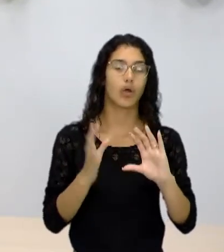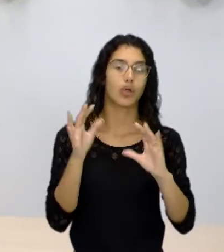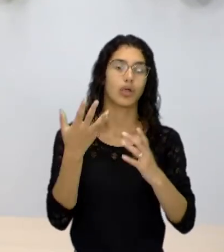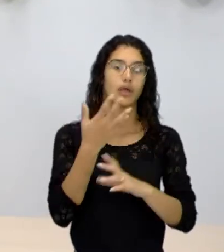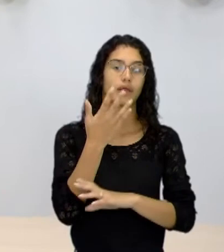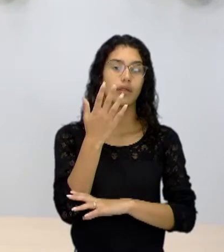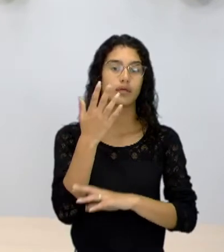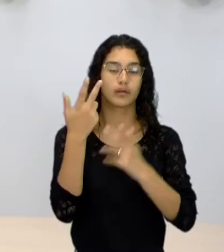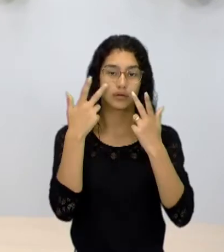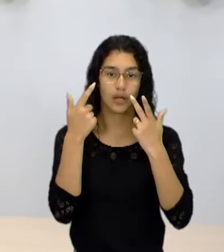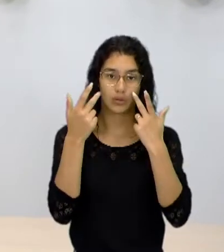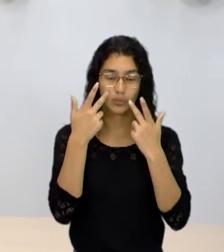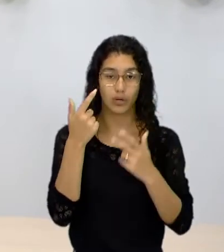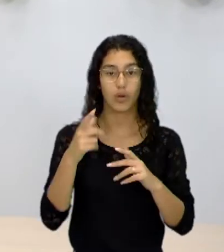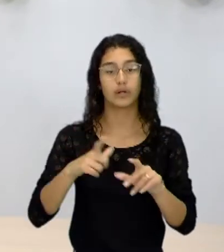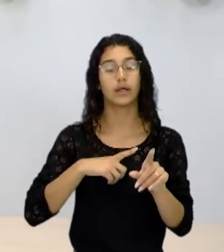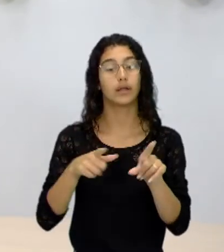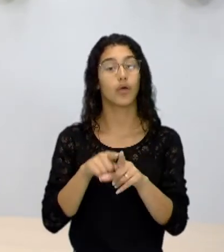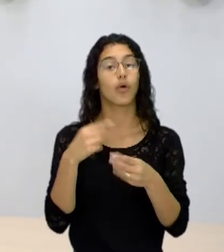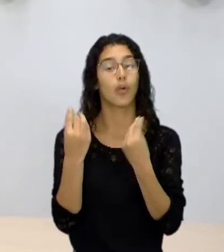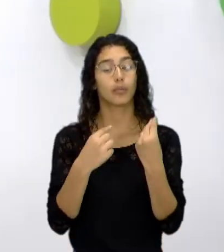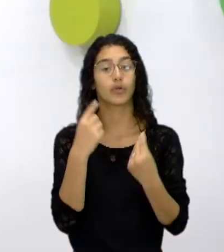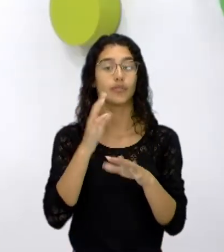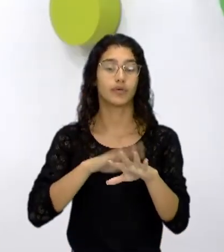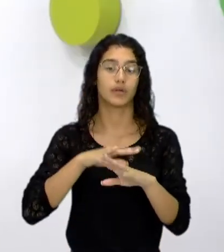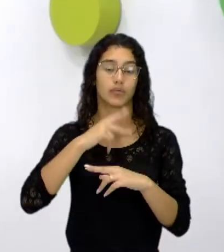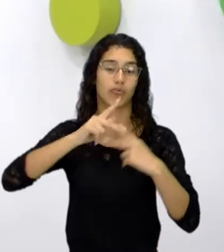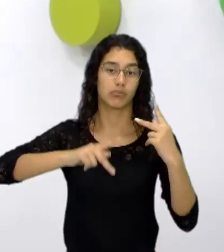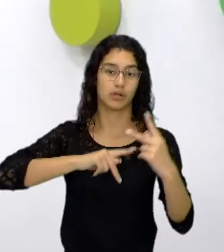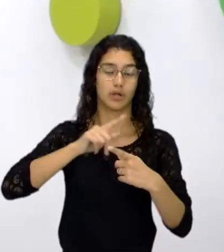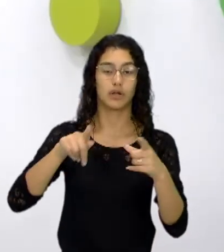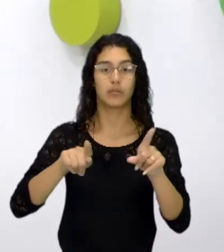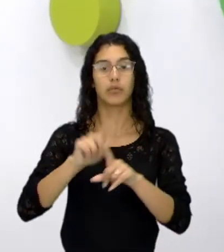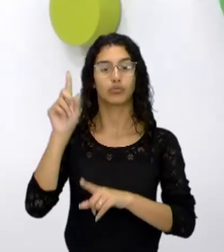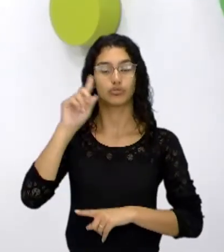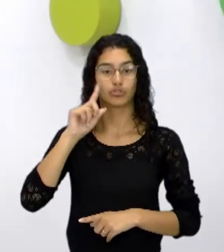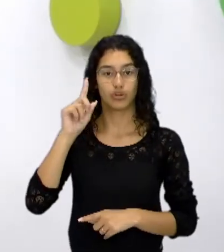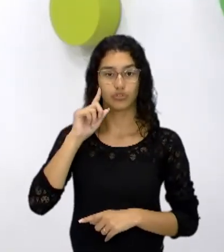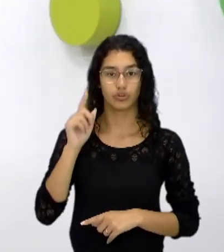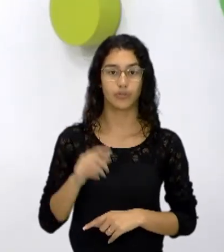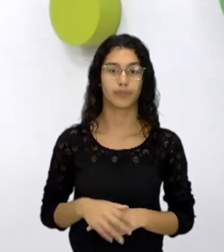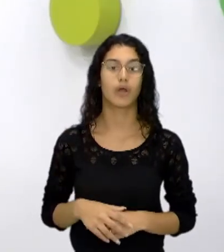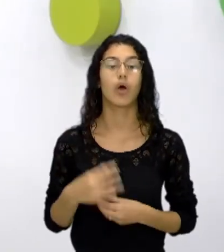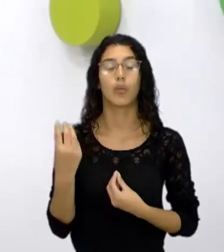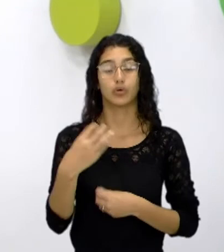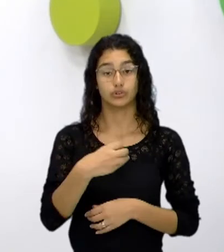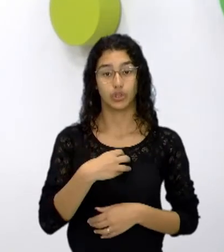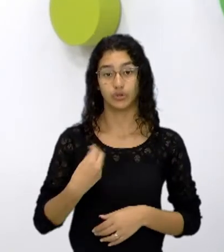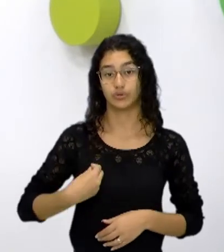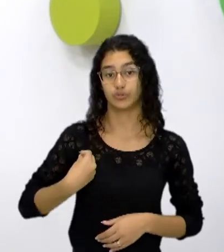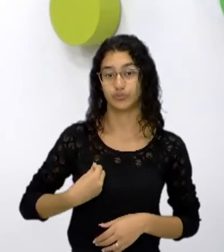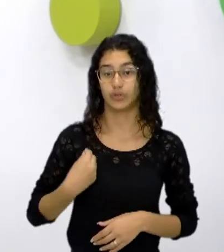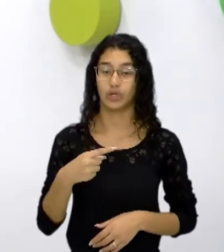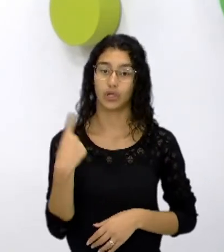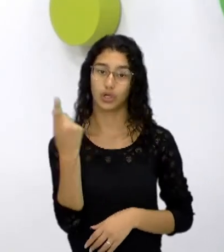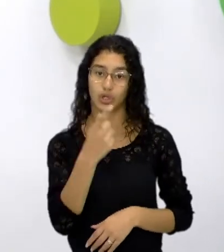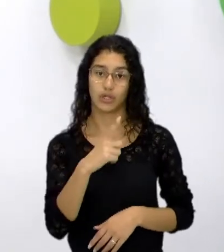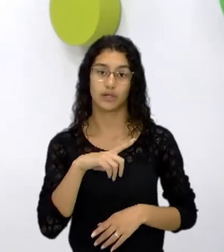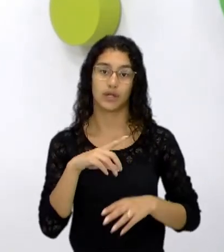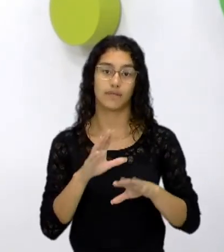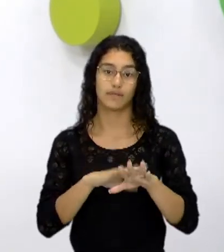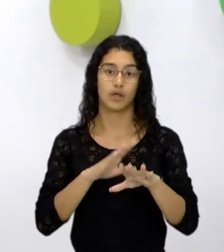a ver com a forma como a gente lidar com o planeta, com os nossos costumes, né? Com o modo de vida que a gente tem